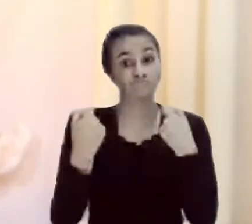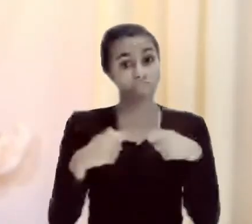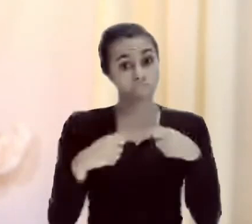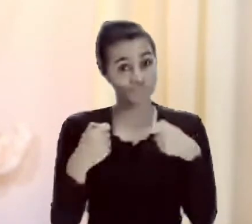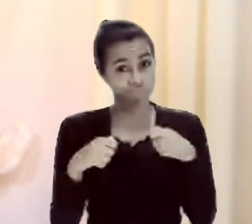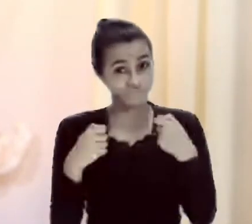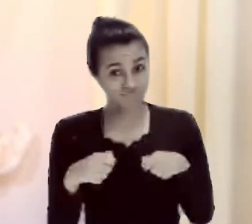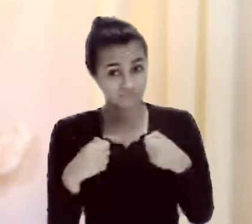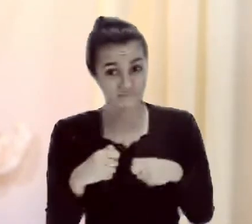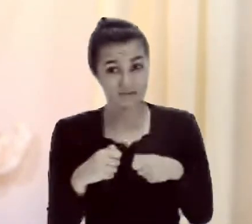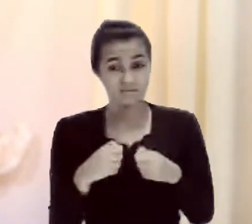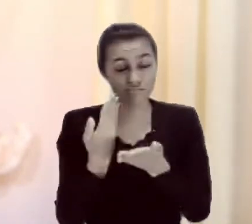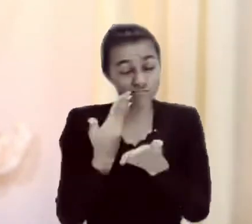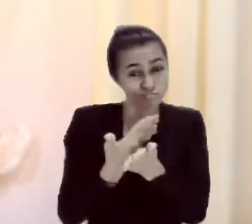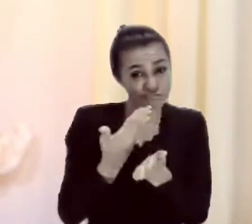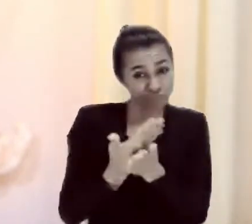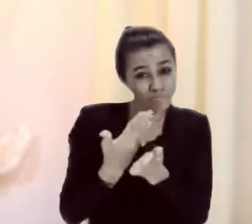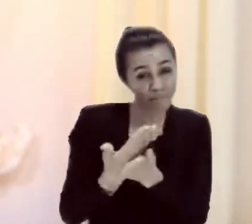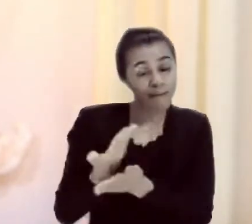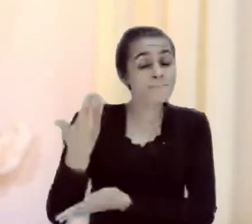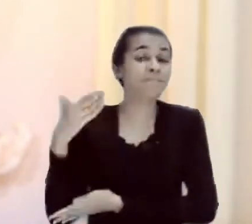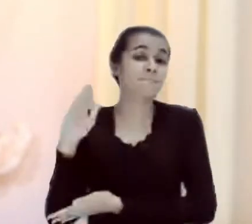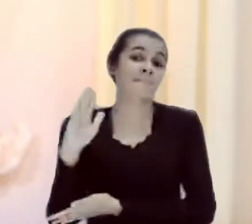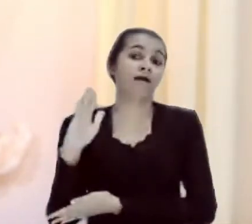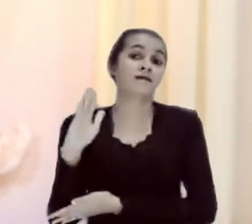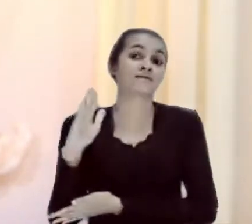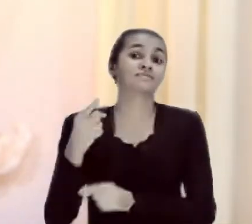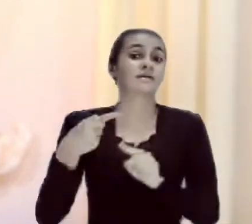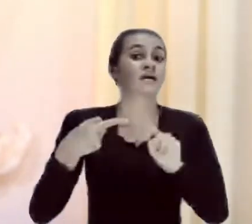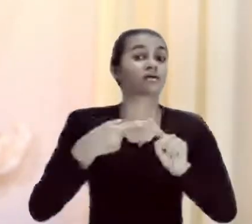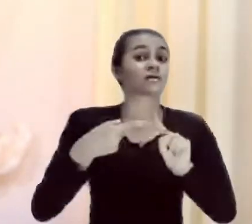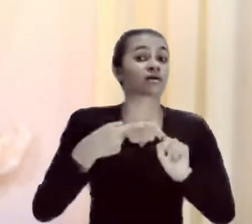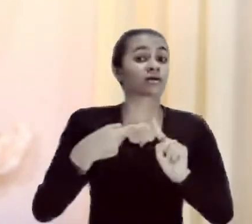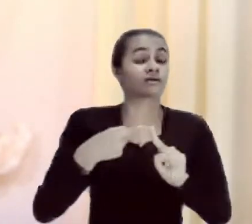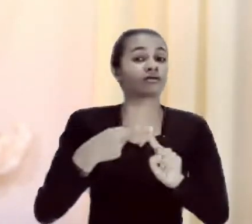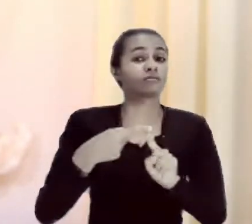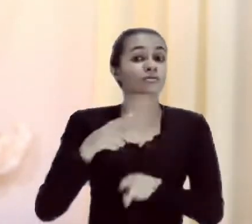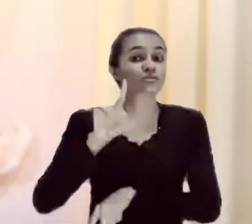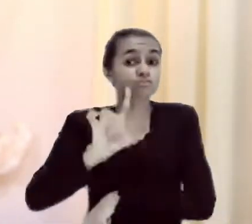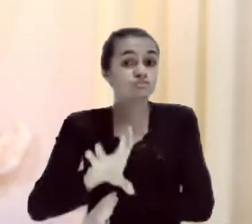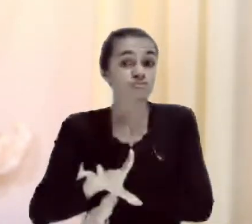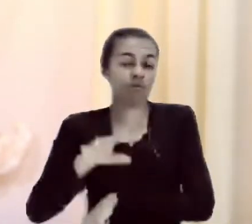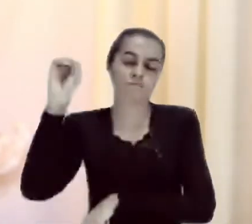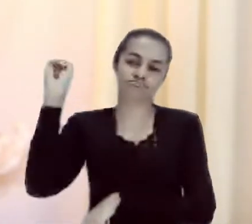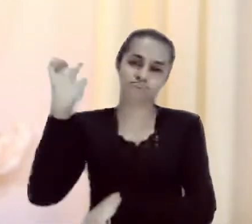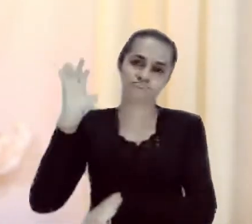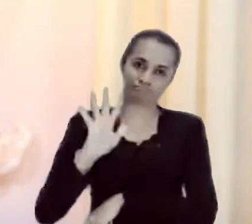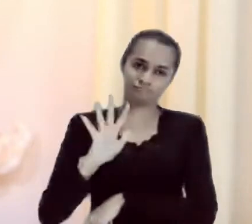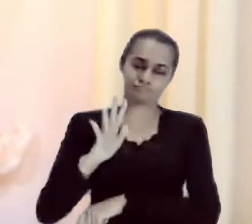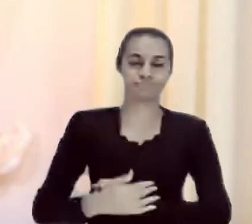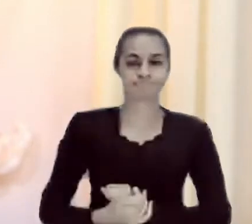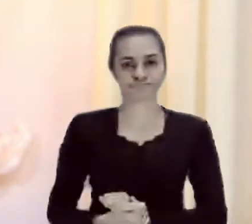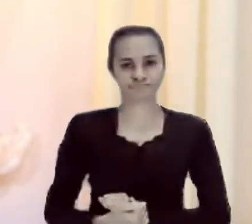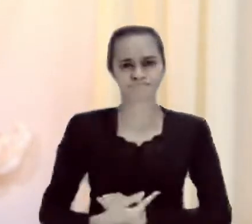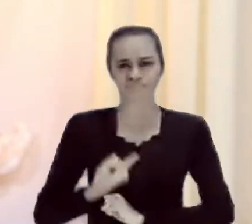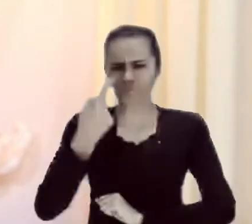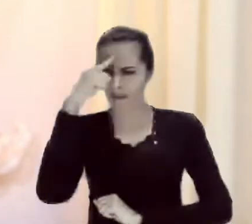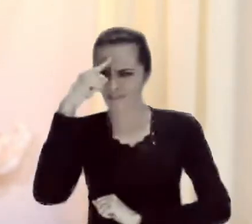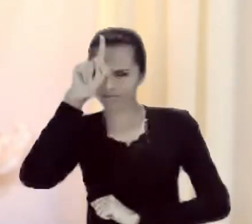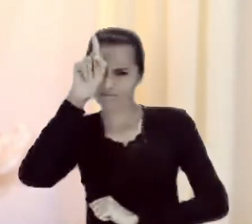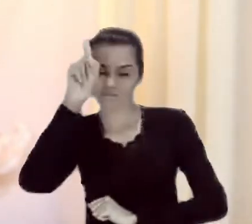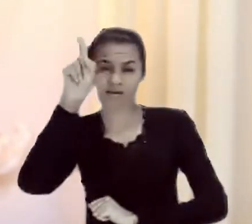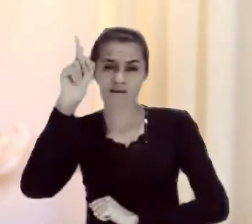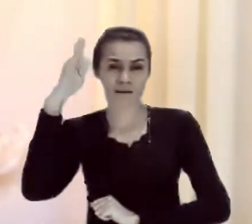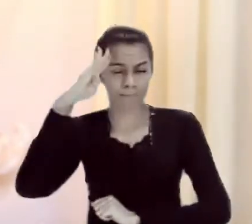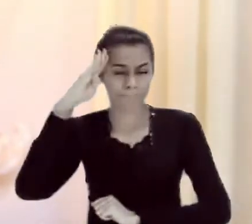dessas solas, que é o caso da sola gratia, ou somente a graça. A ideia central de sola gratia é que nós